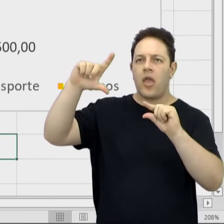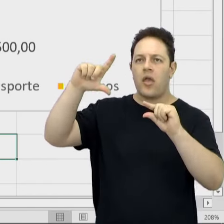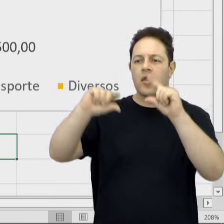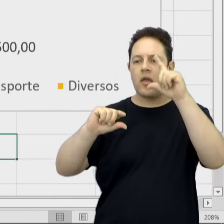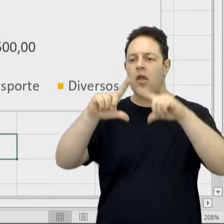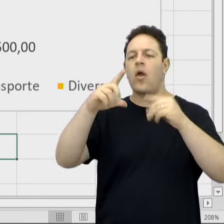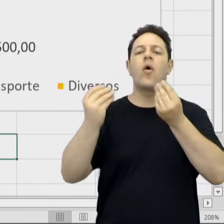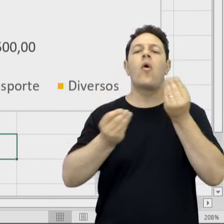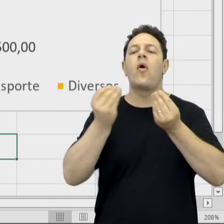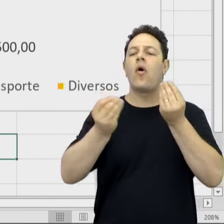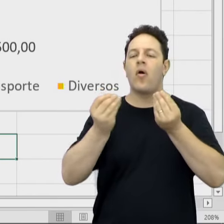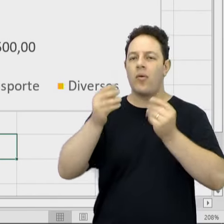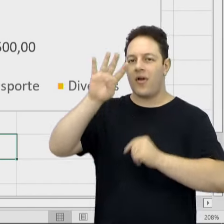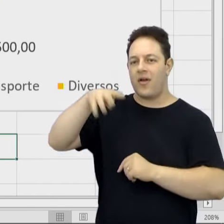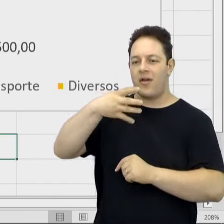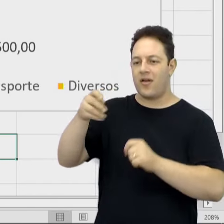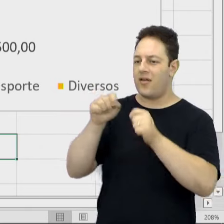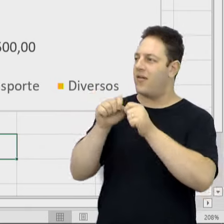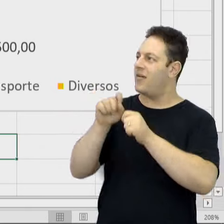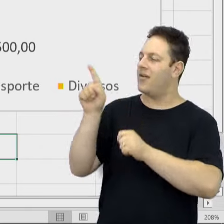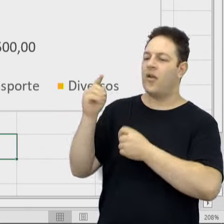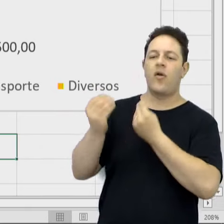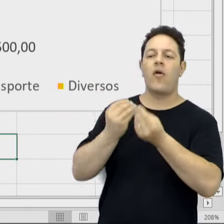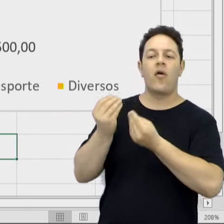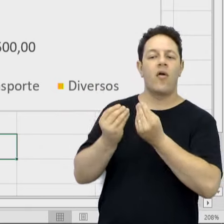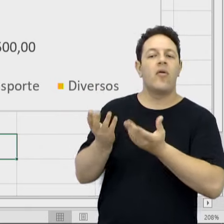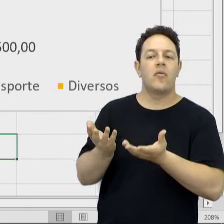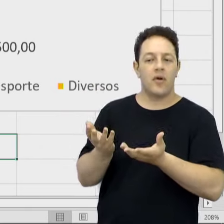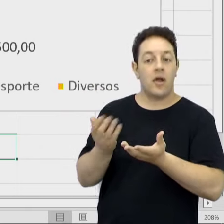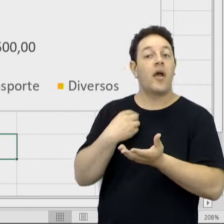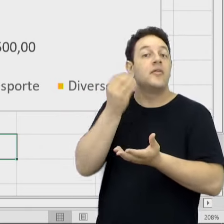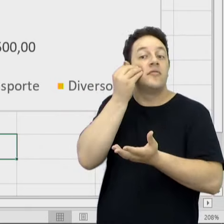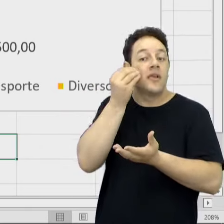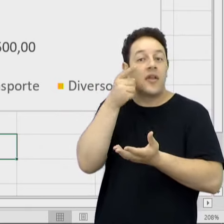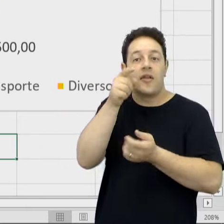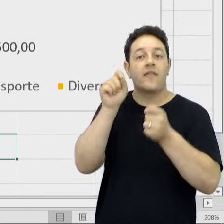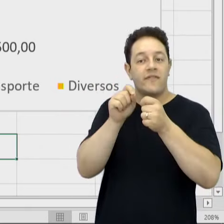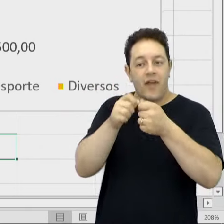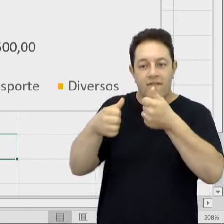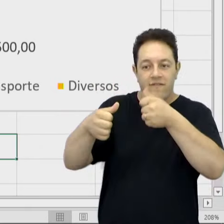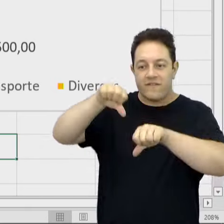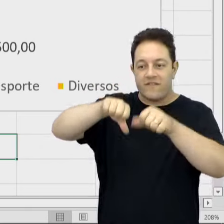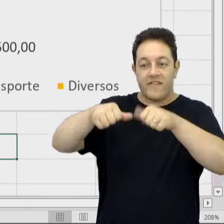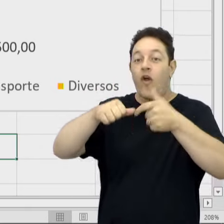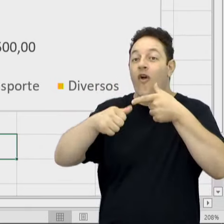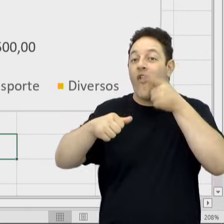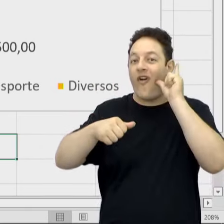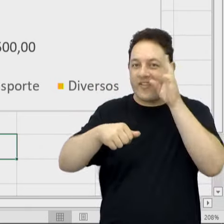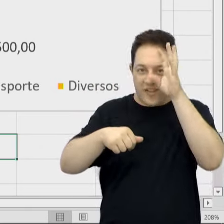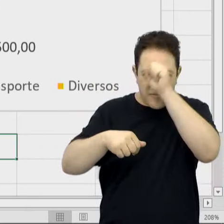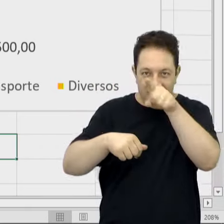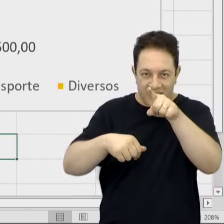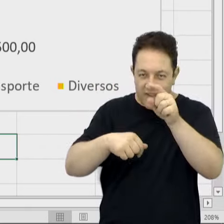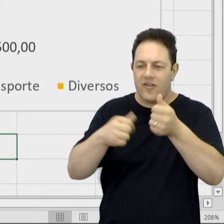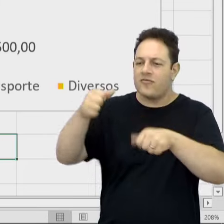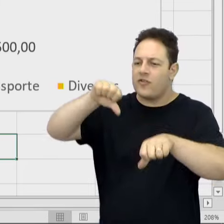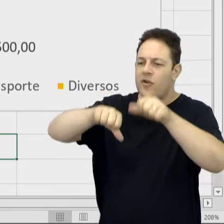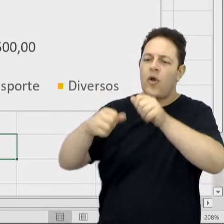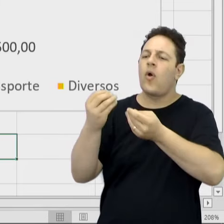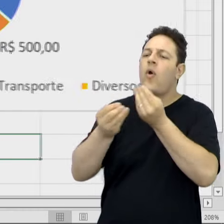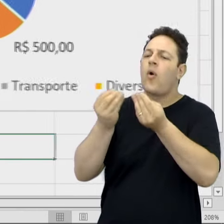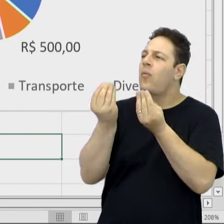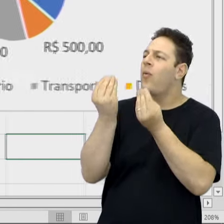esse gráfico? E antes disso, eu ainda quero ensinar vocês a colocar as fórmulas que a gente aprendeu ontem. Como que a gente